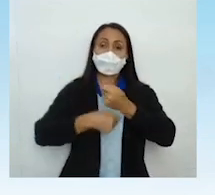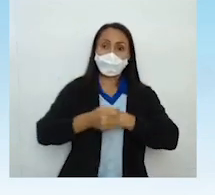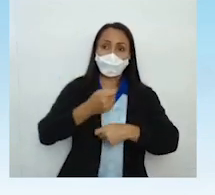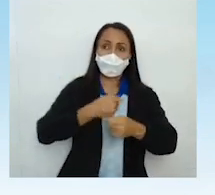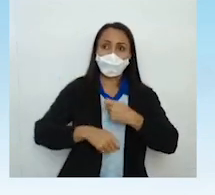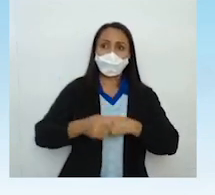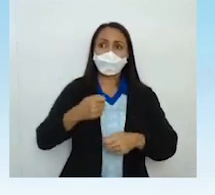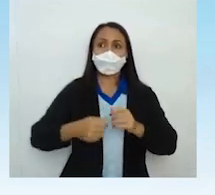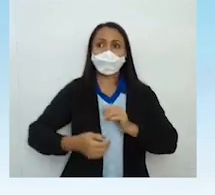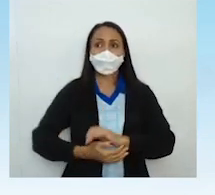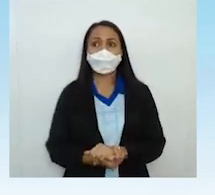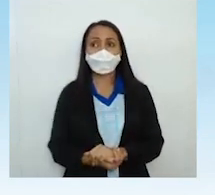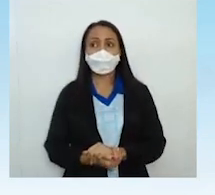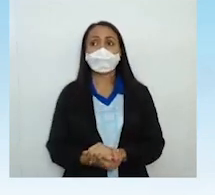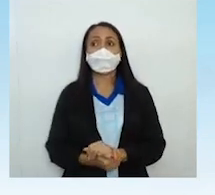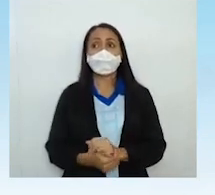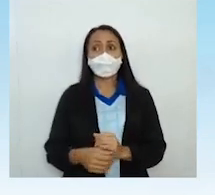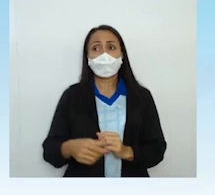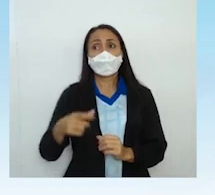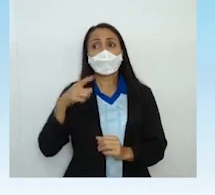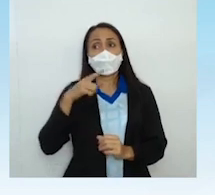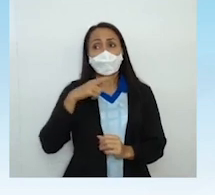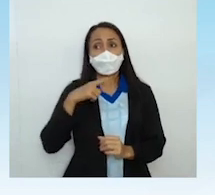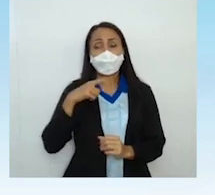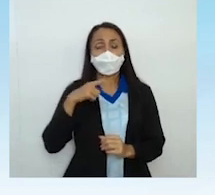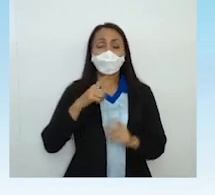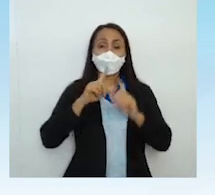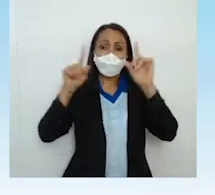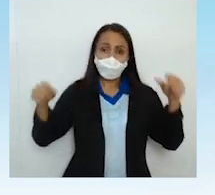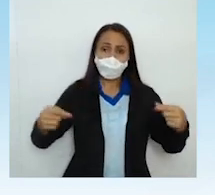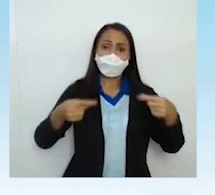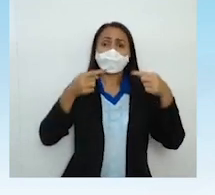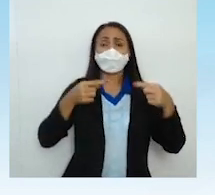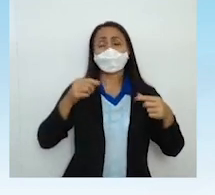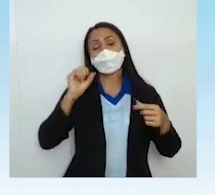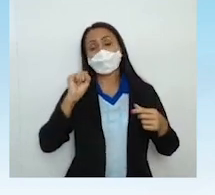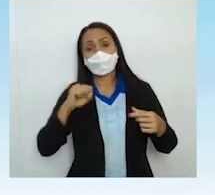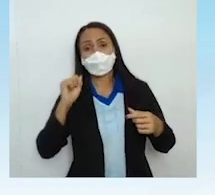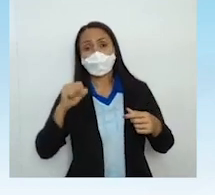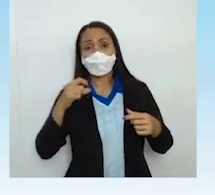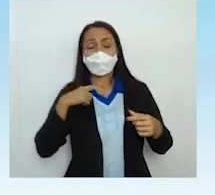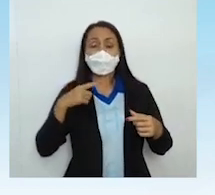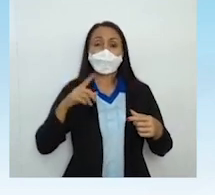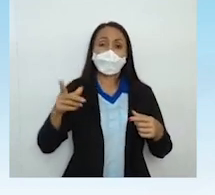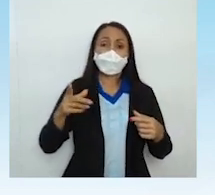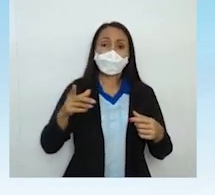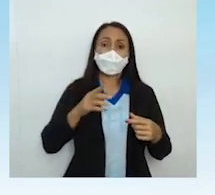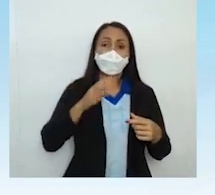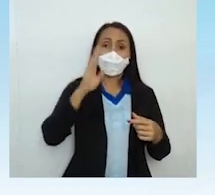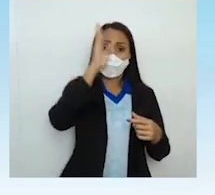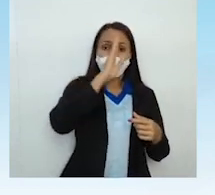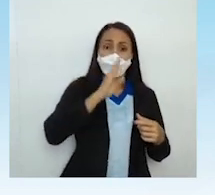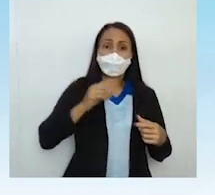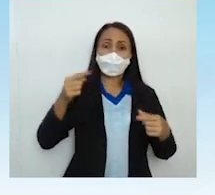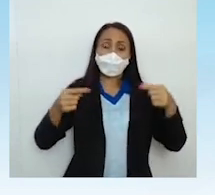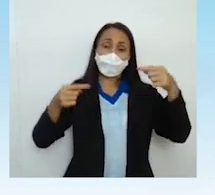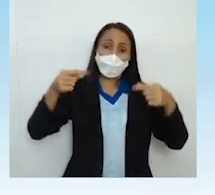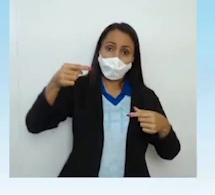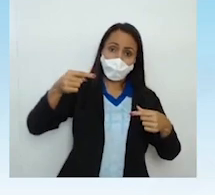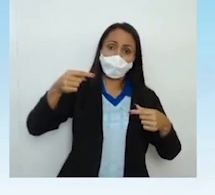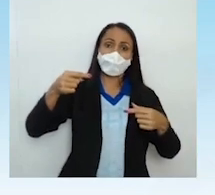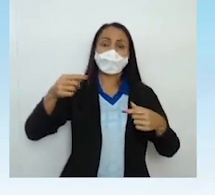um, mas existia um ato heróico sim, a gente tinha muito menos condições e conseguimos expulsá-los. Agora, a